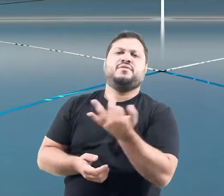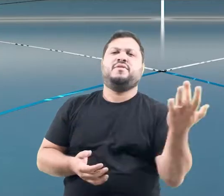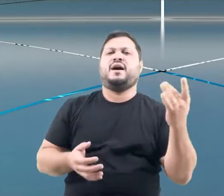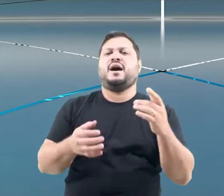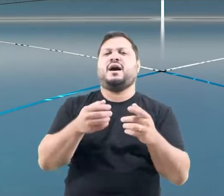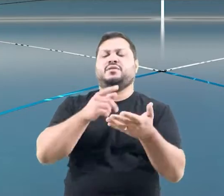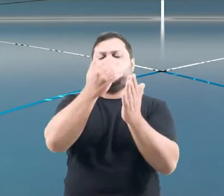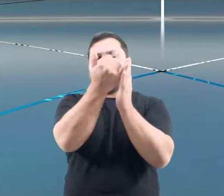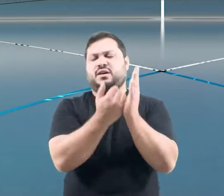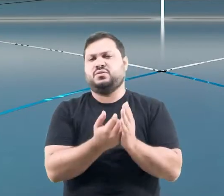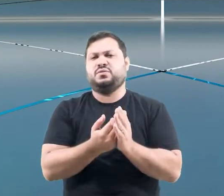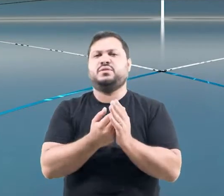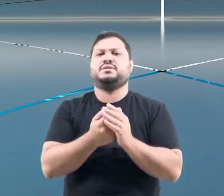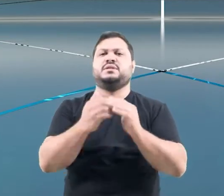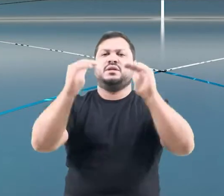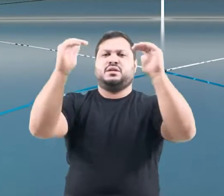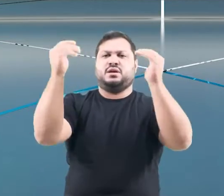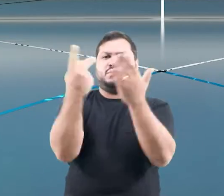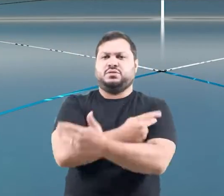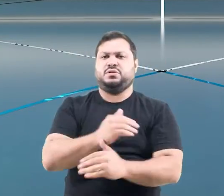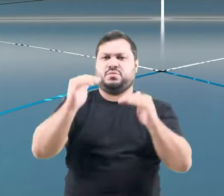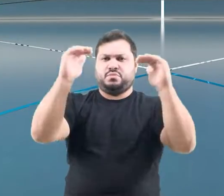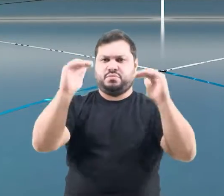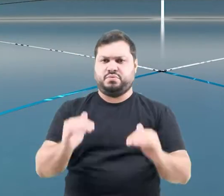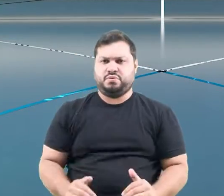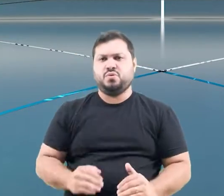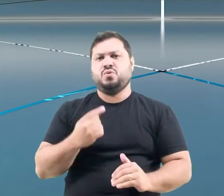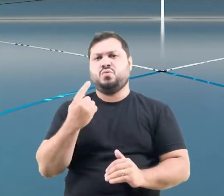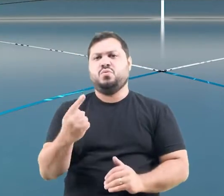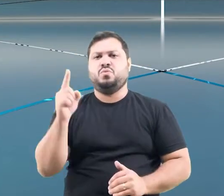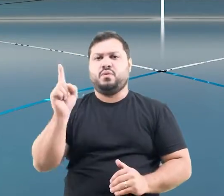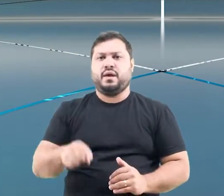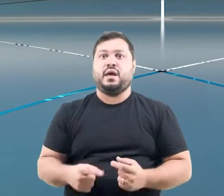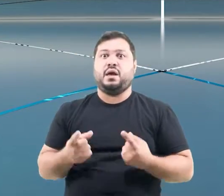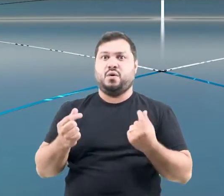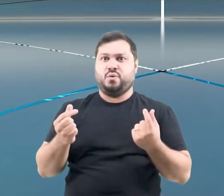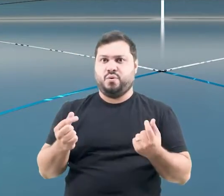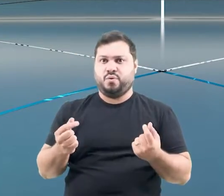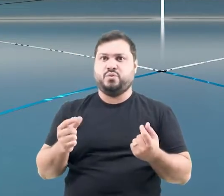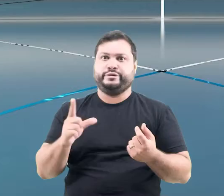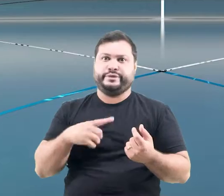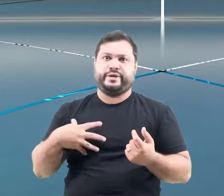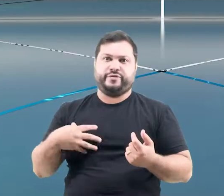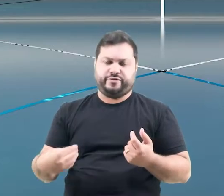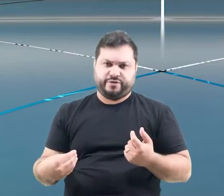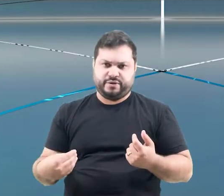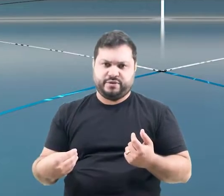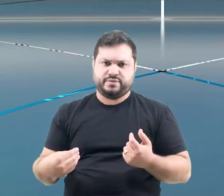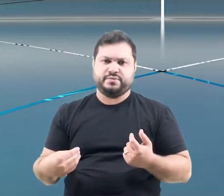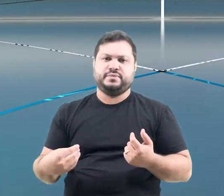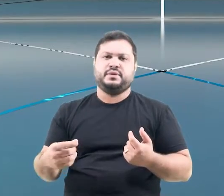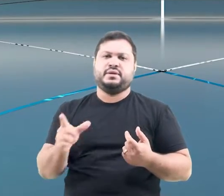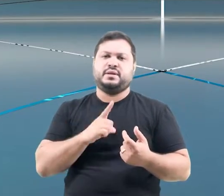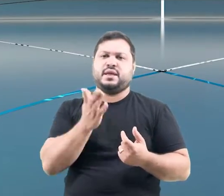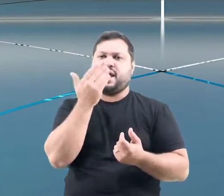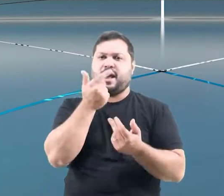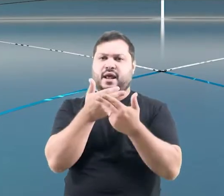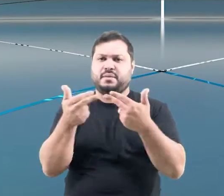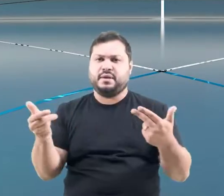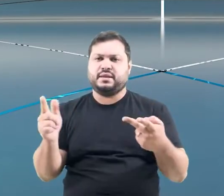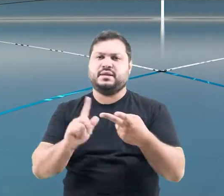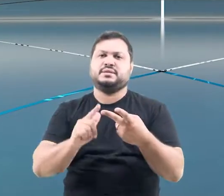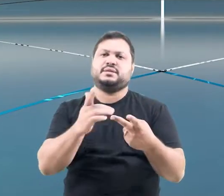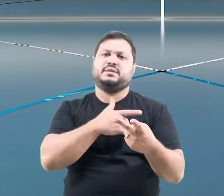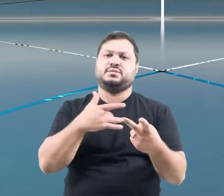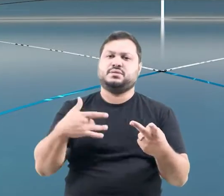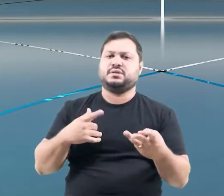são os fatores que têm levado a essa queda. Um deles, com certeza, é o custo de ter um filho, que envolve